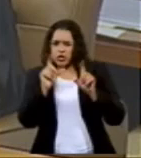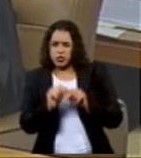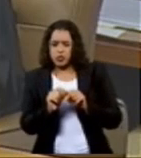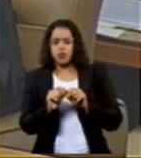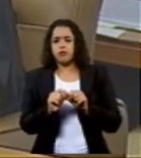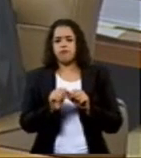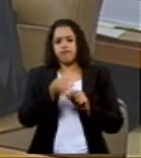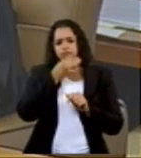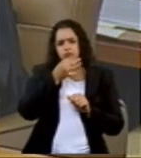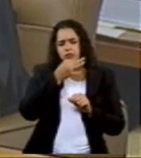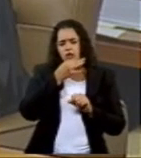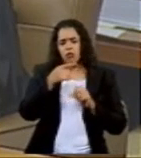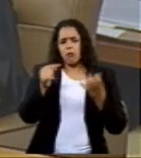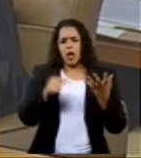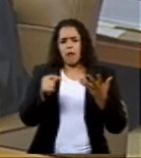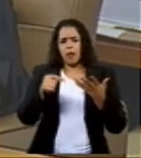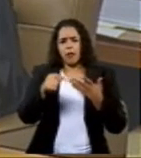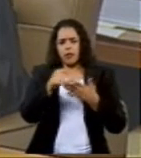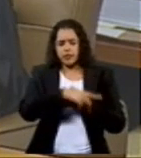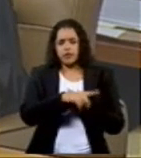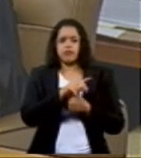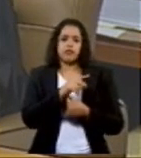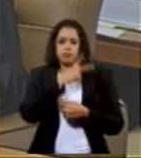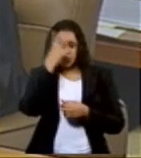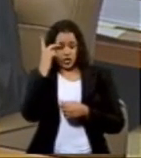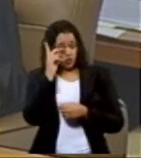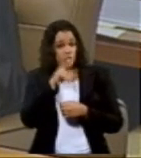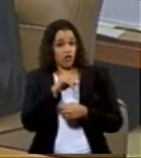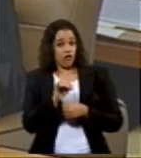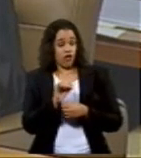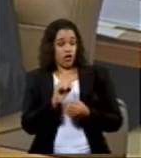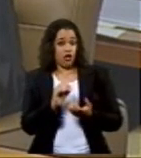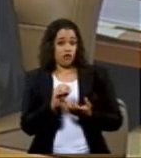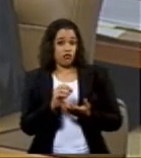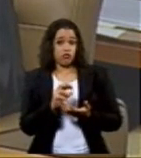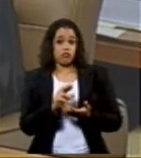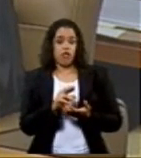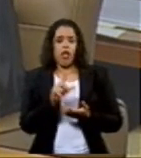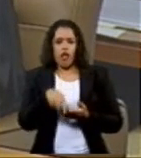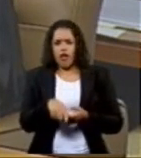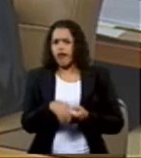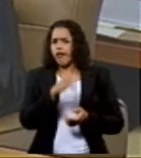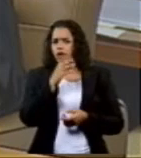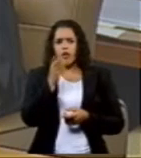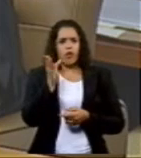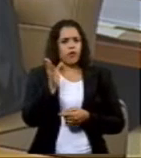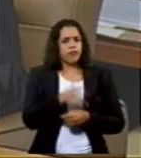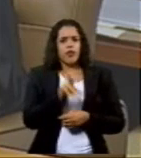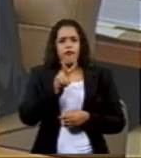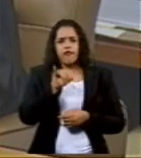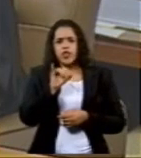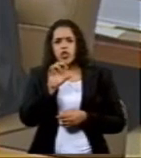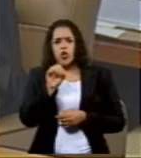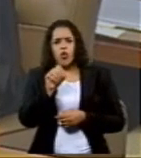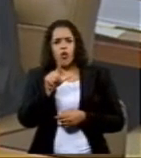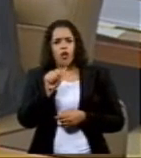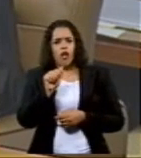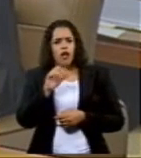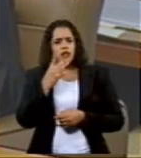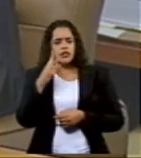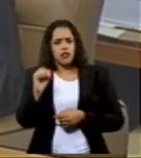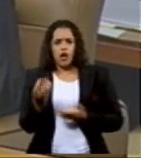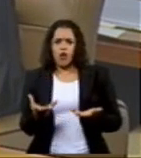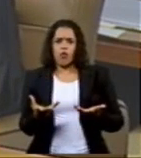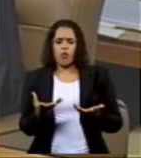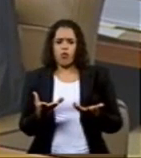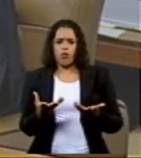argumentos por parte do recorrente, sustenta-se violação expressa e literal a diversos